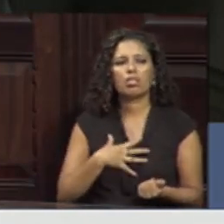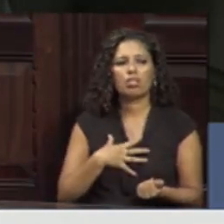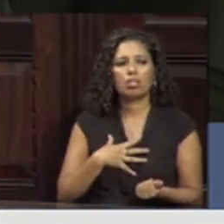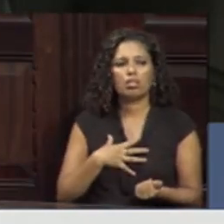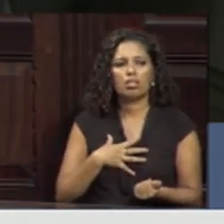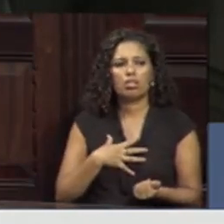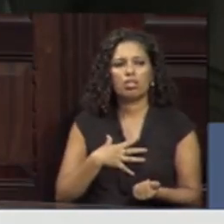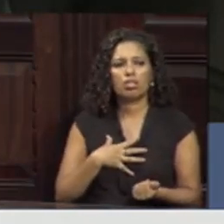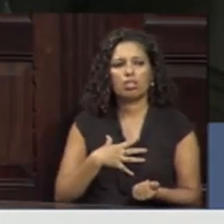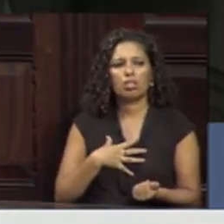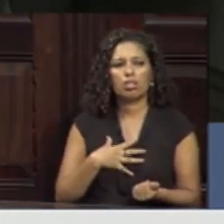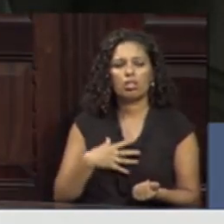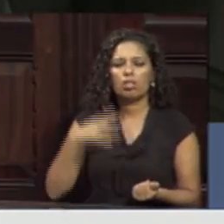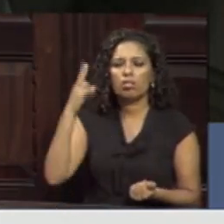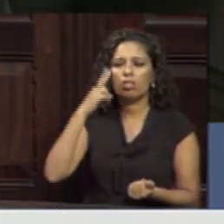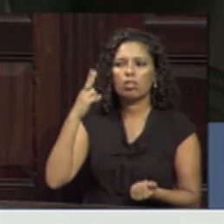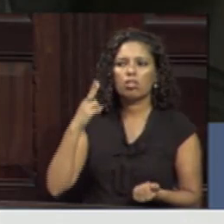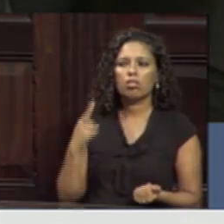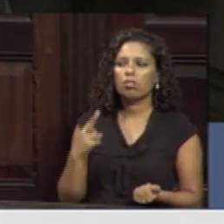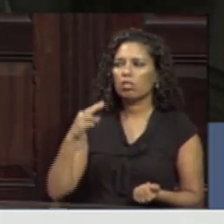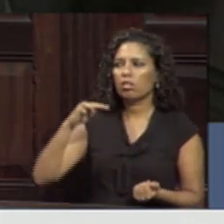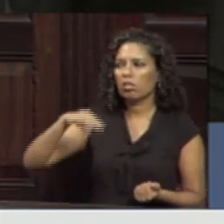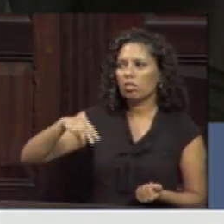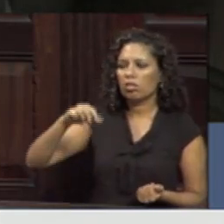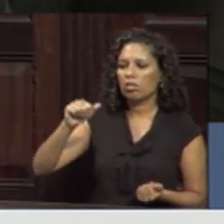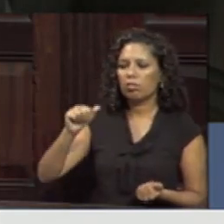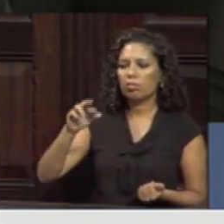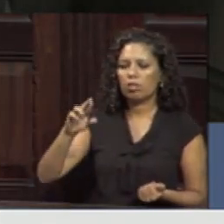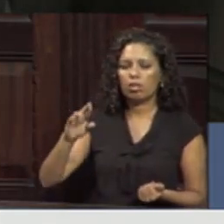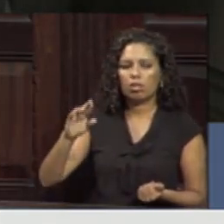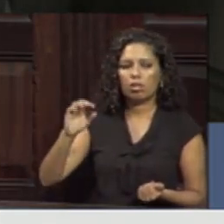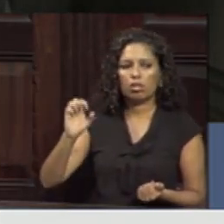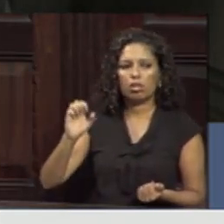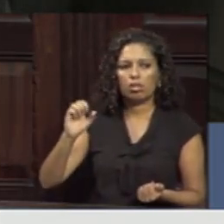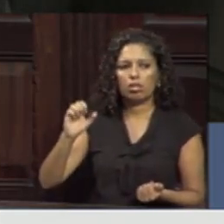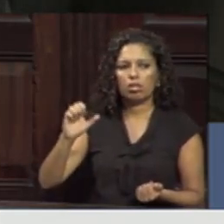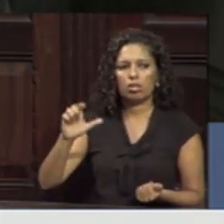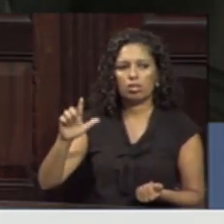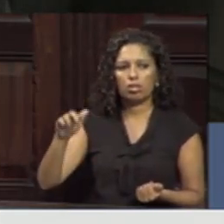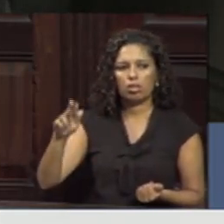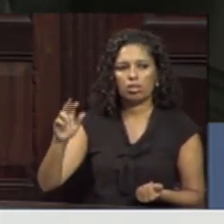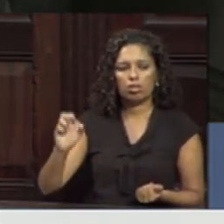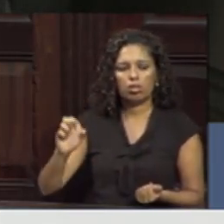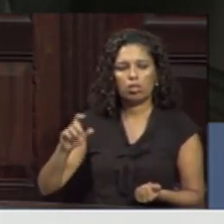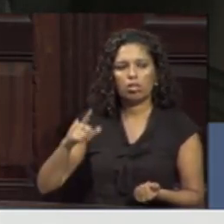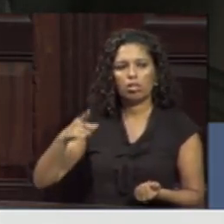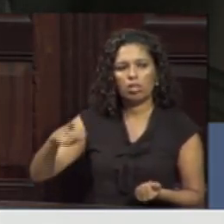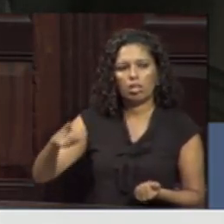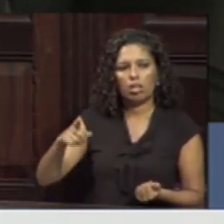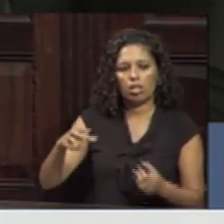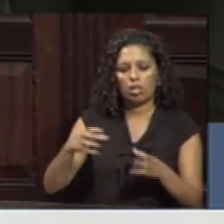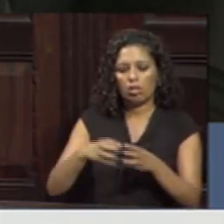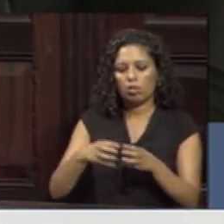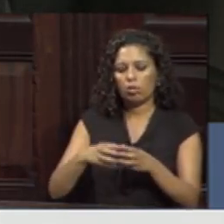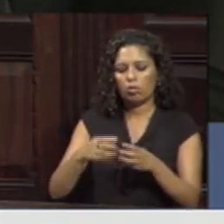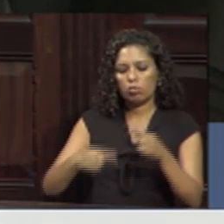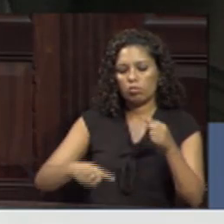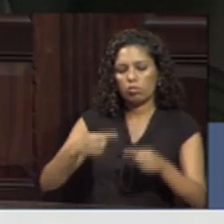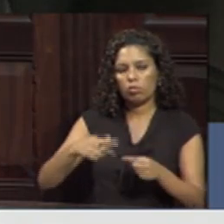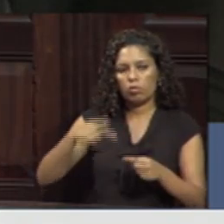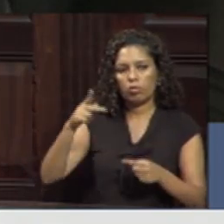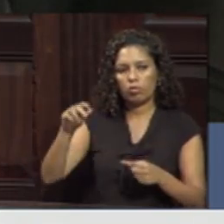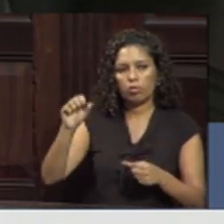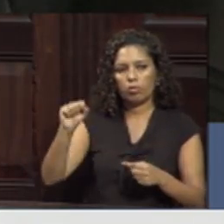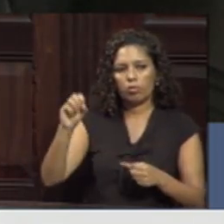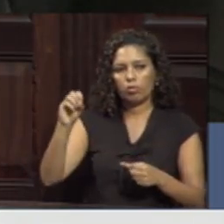A vereadora Marielle representava o PSOL na Câmara de Vereadores